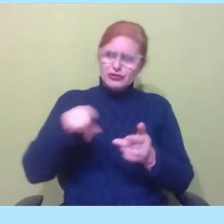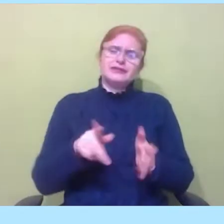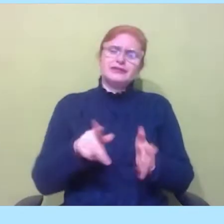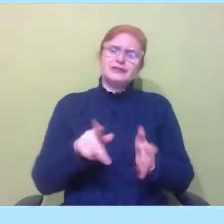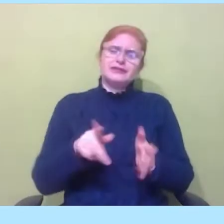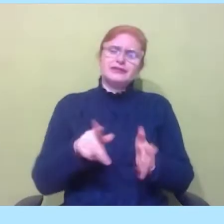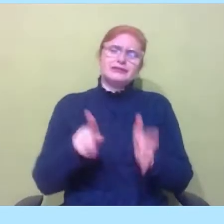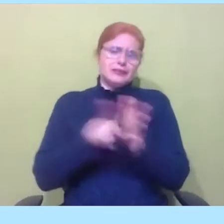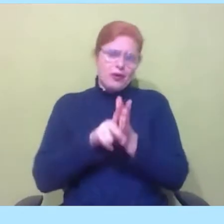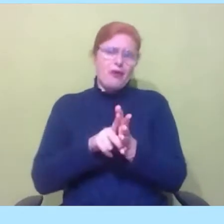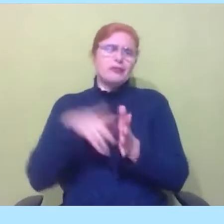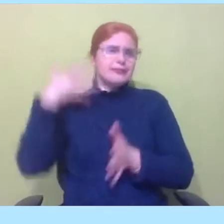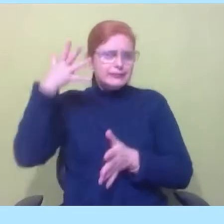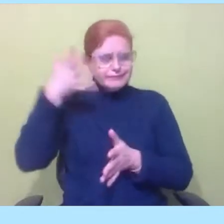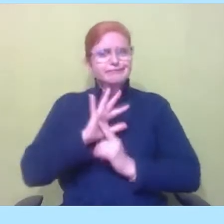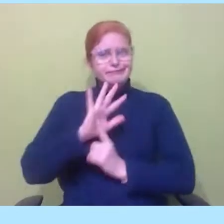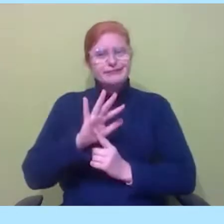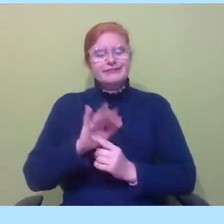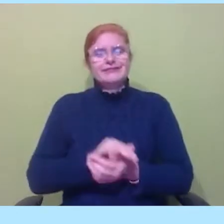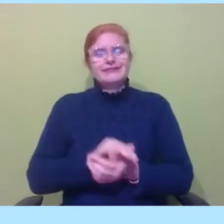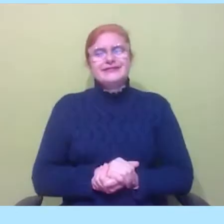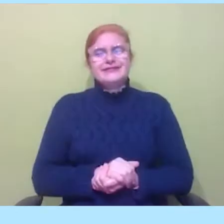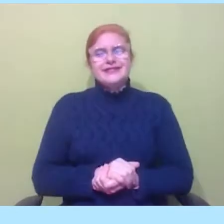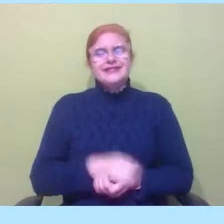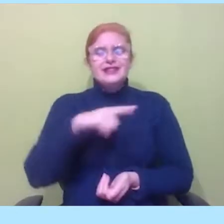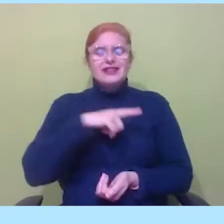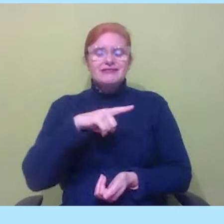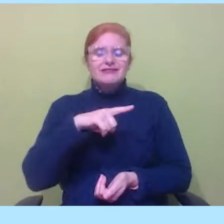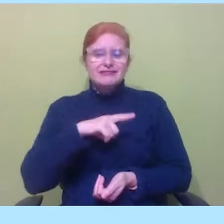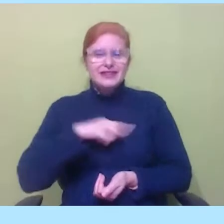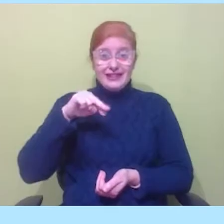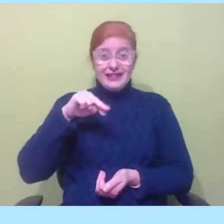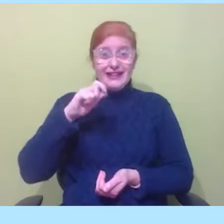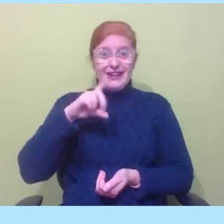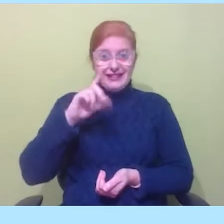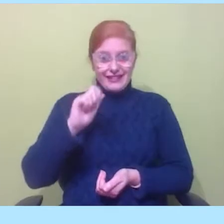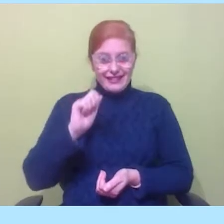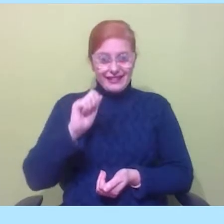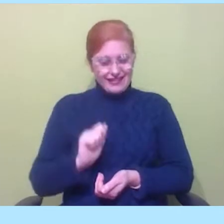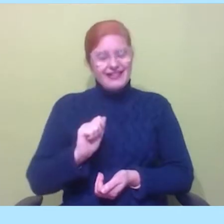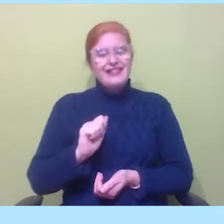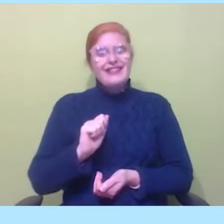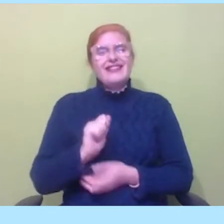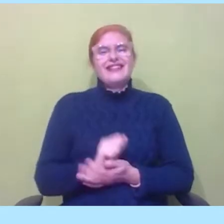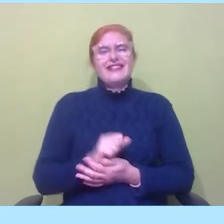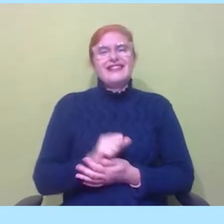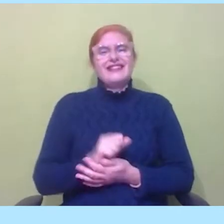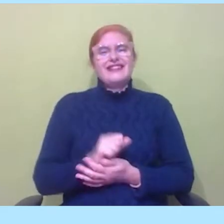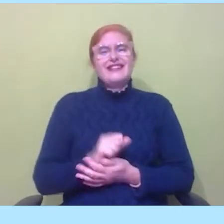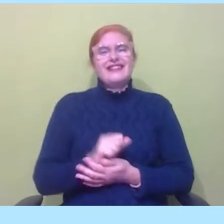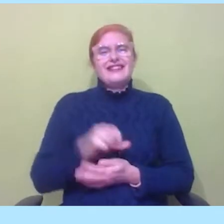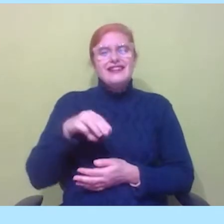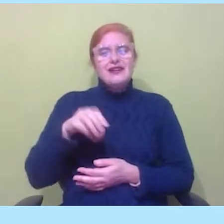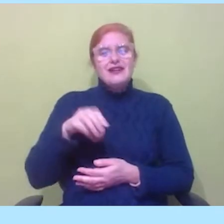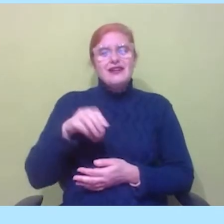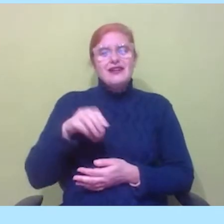Enfim, temos aqui a Nanda, nome completo Fernanda Monteiro.